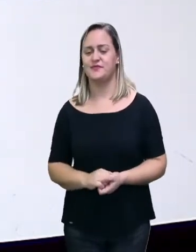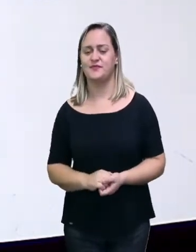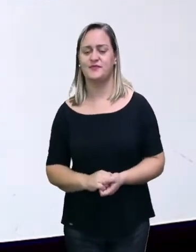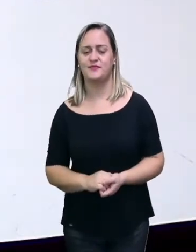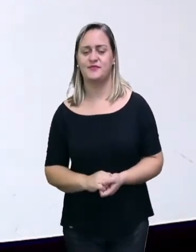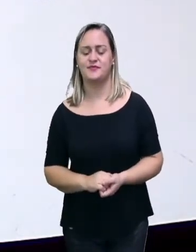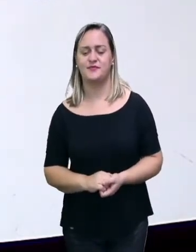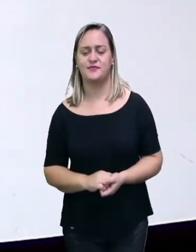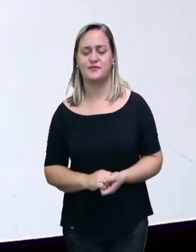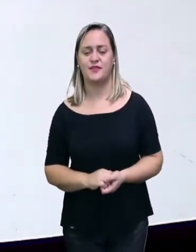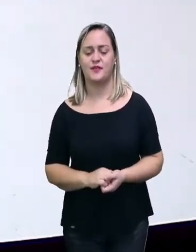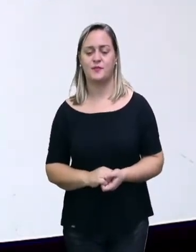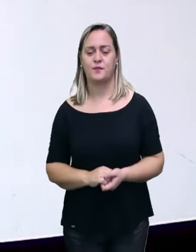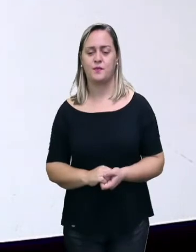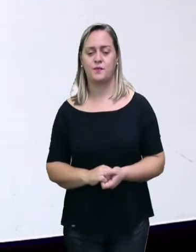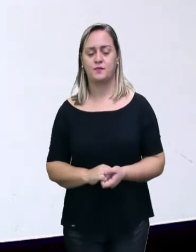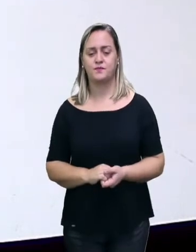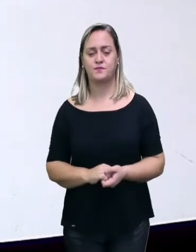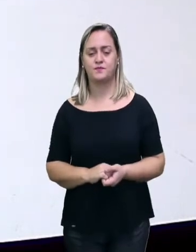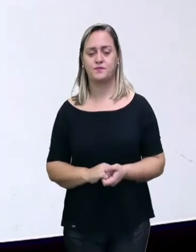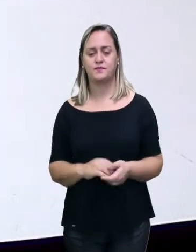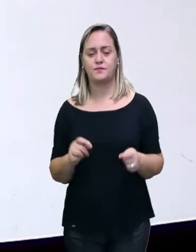Vou fazer o meu desenho.